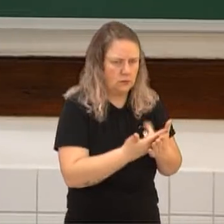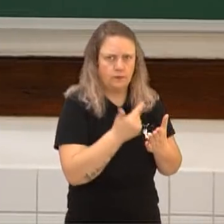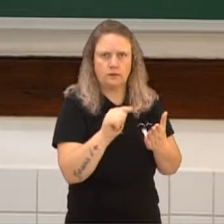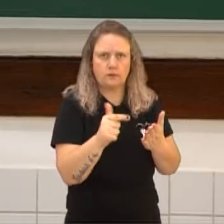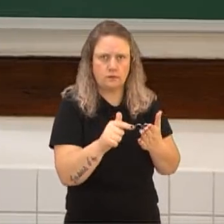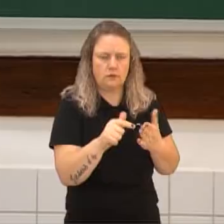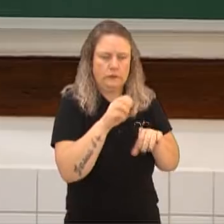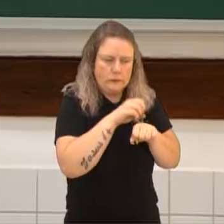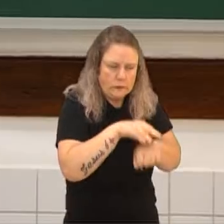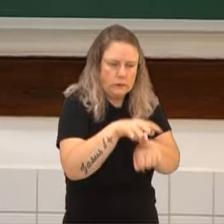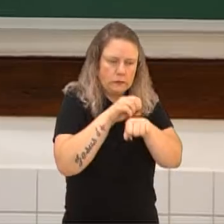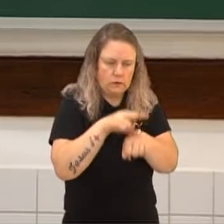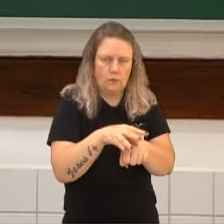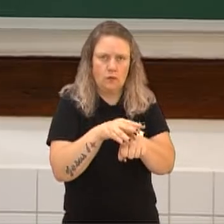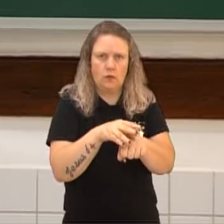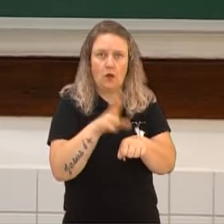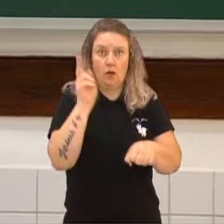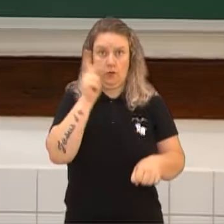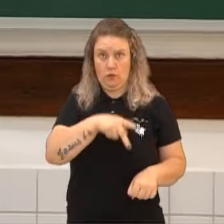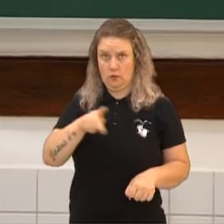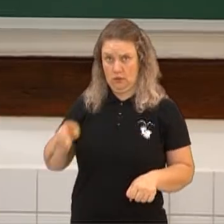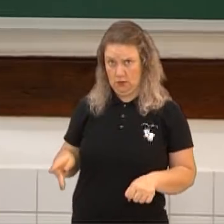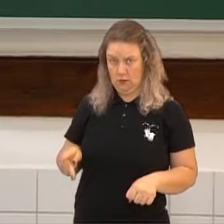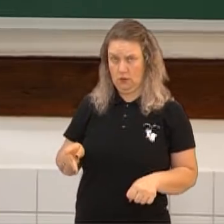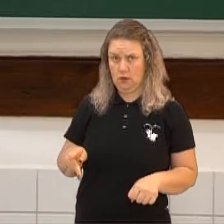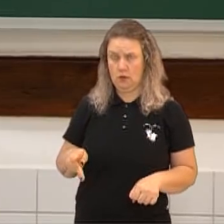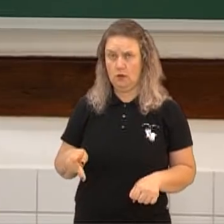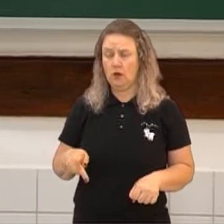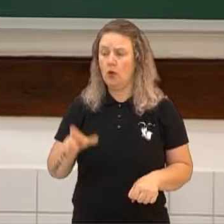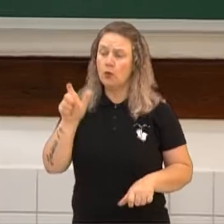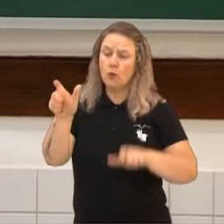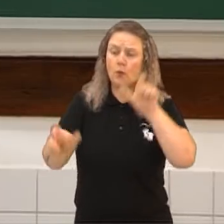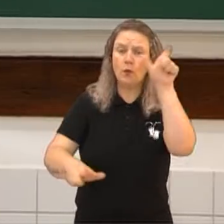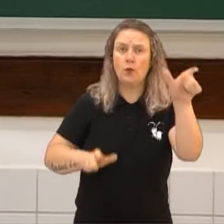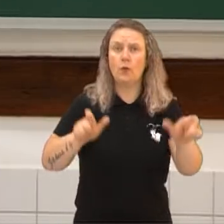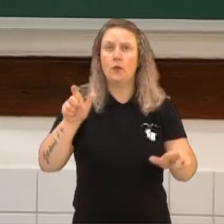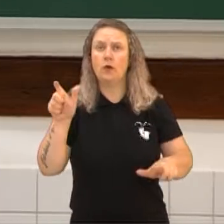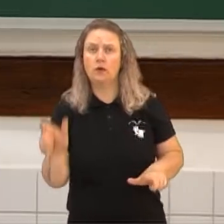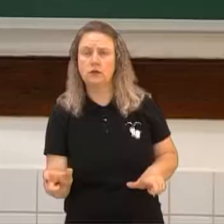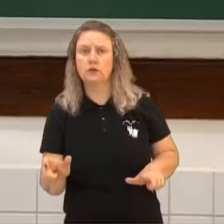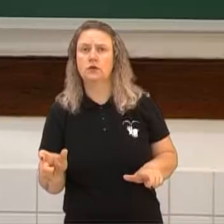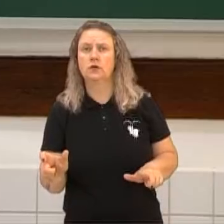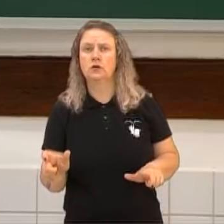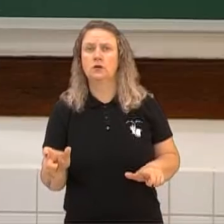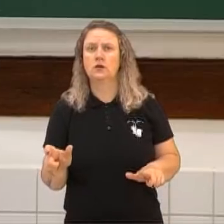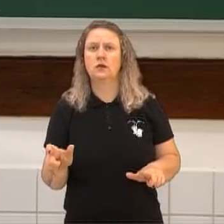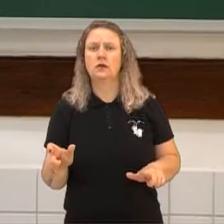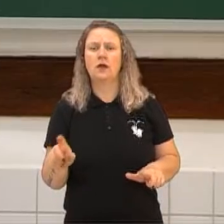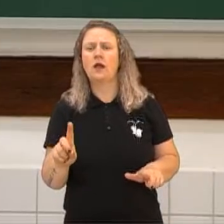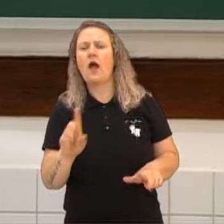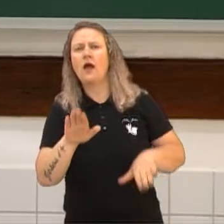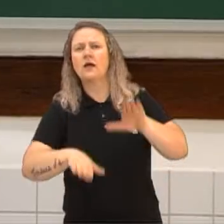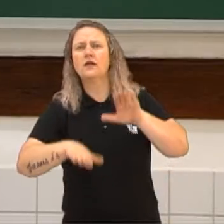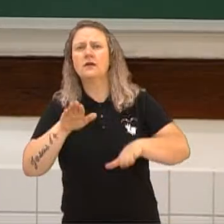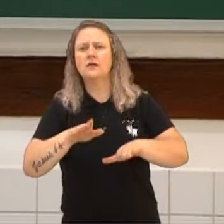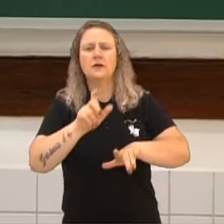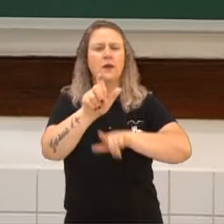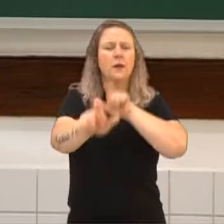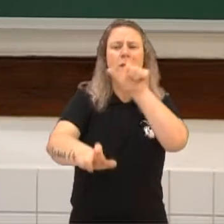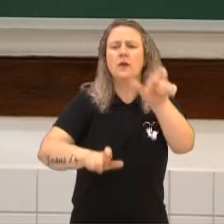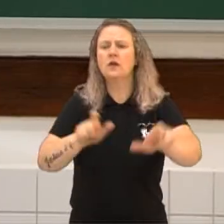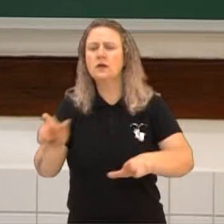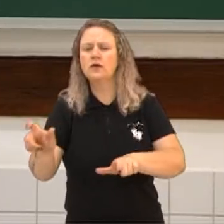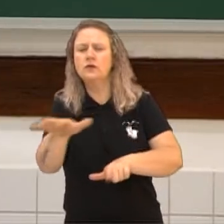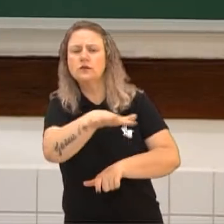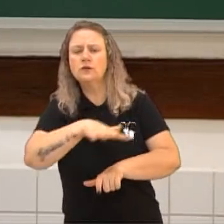e ensinar isso, né? Os professores são pessoas que não são ditas professores, né? São muitas vezes, por